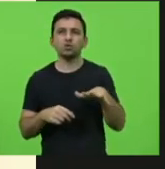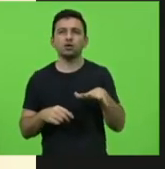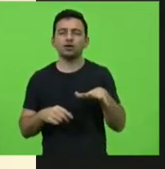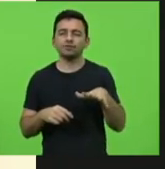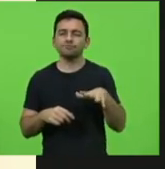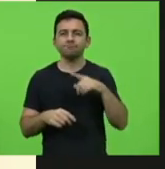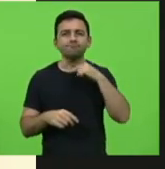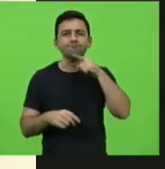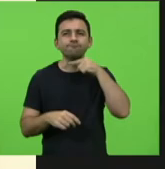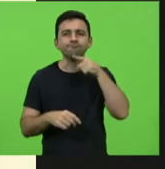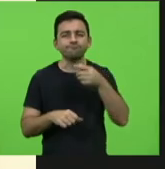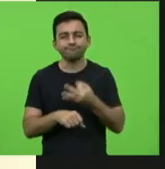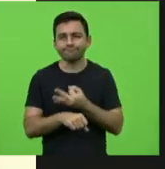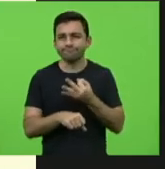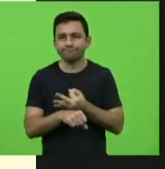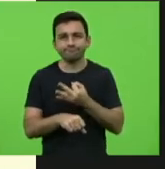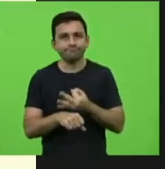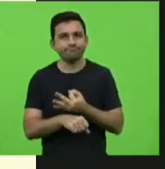mais. Então,